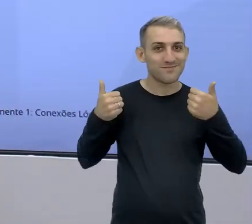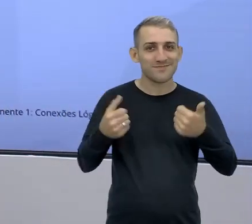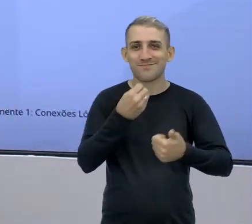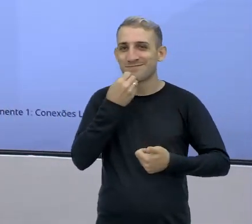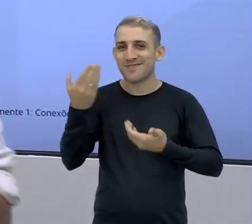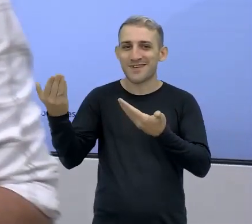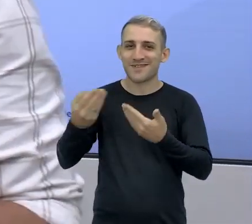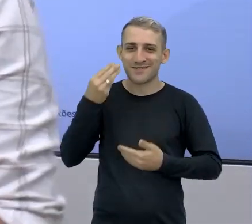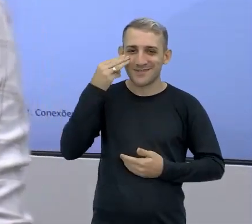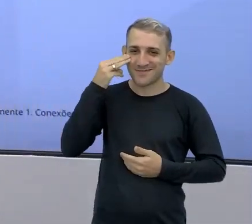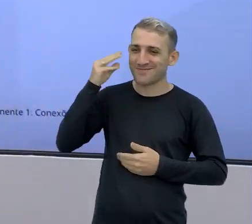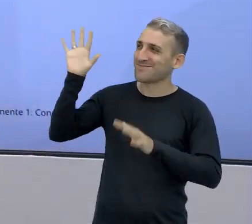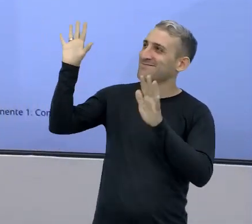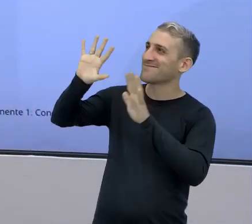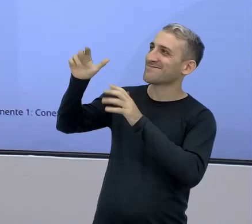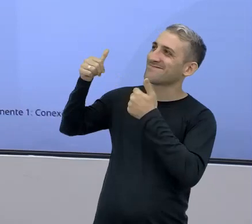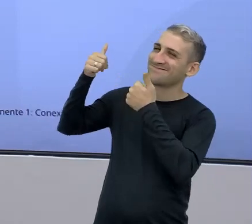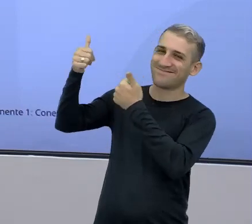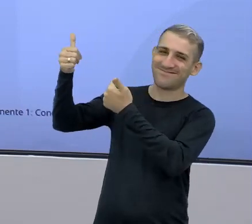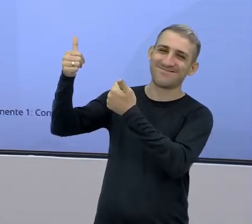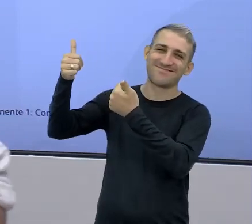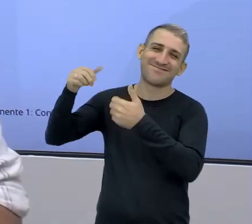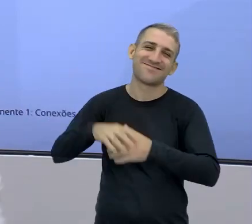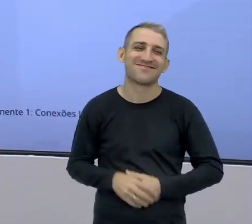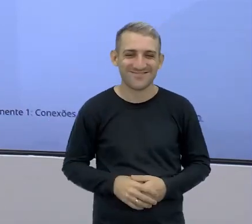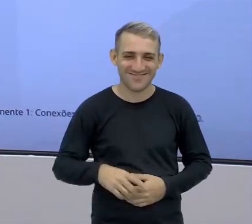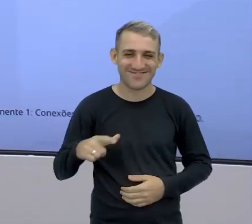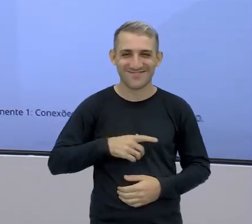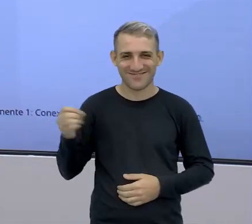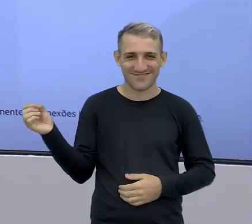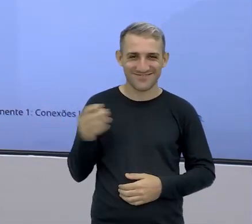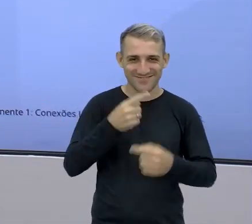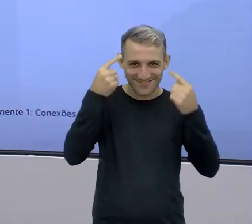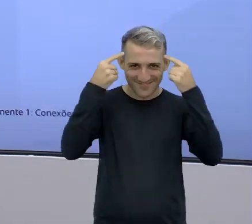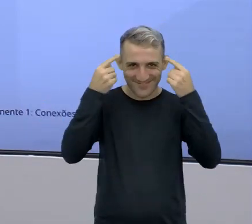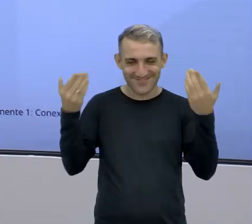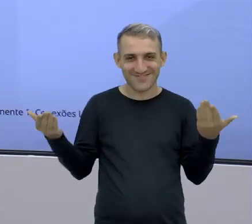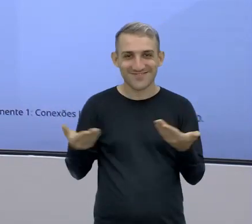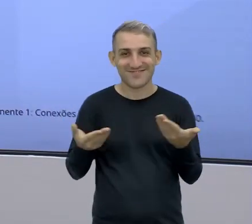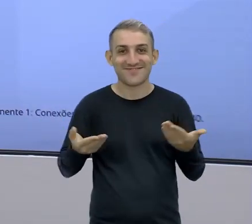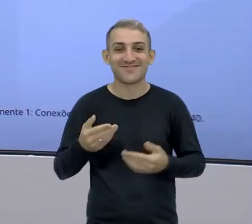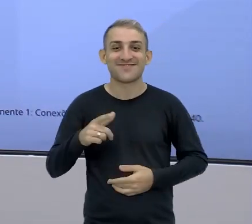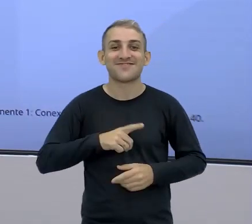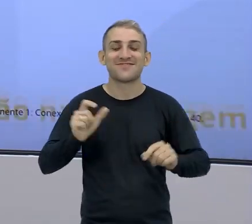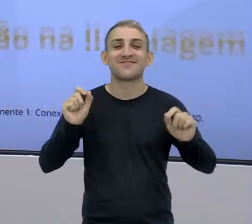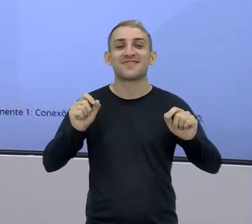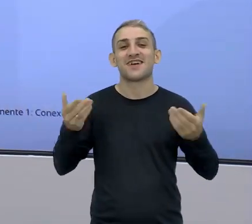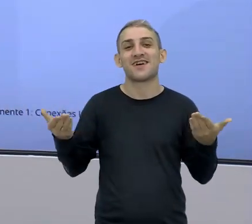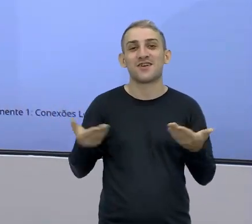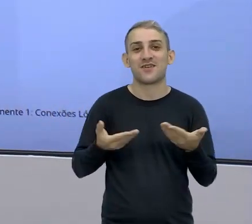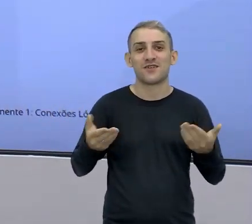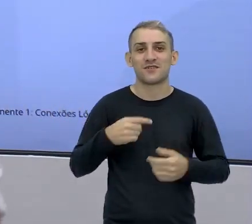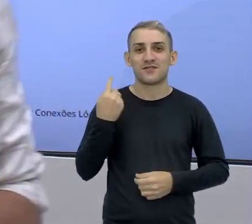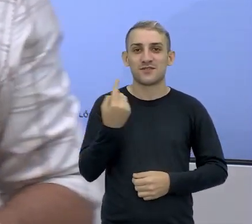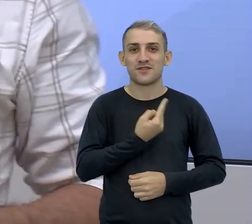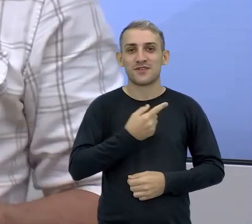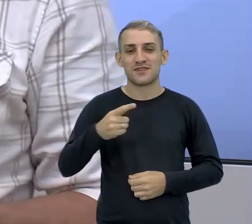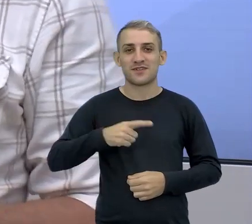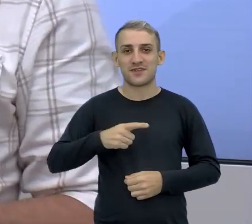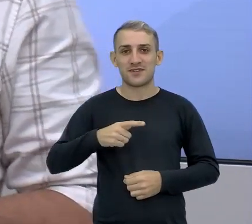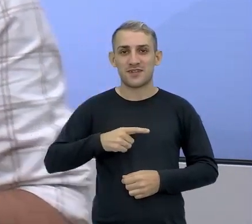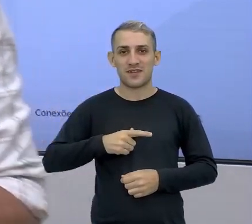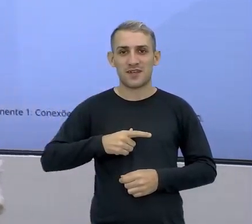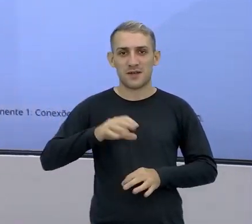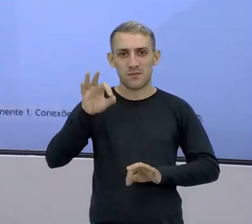muito bem-vindo aí o Laércio que tá loiro aí, cabelos novos, muito bem. Olha só, o que mais que a gente tem? A gente tem a programação